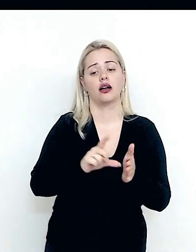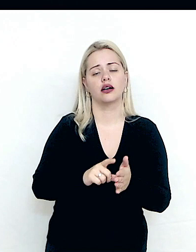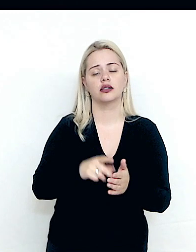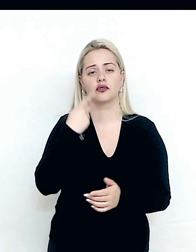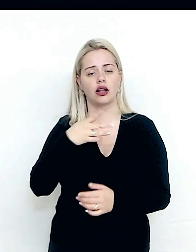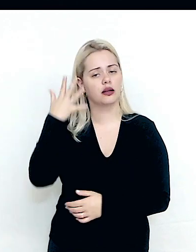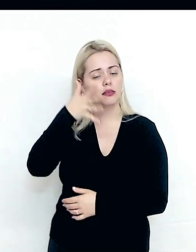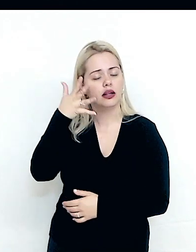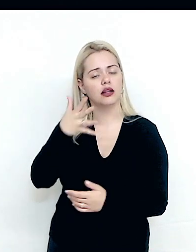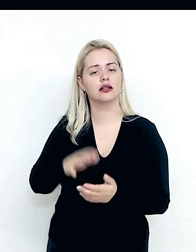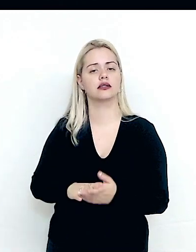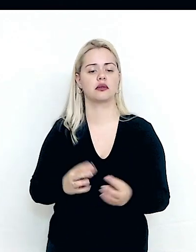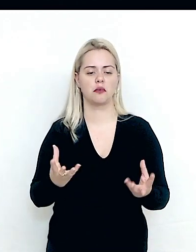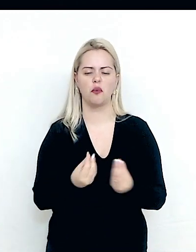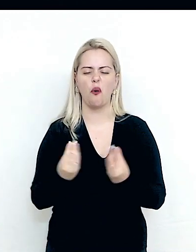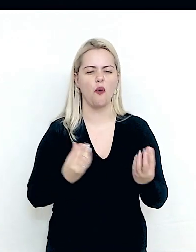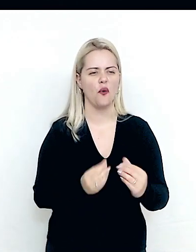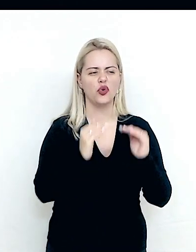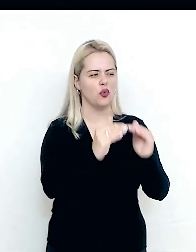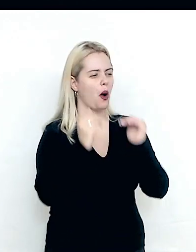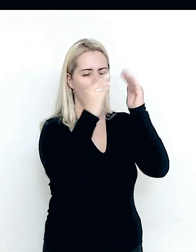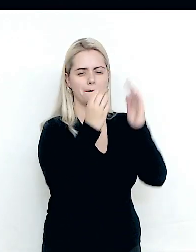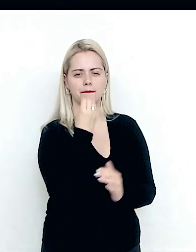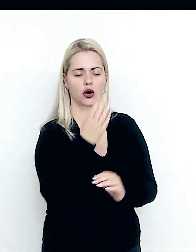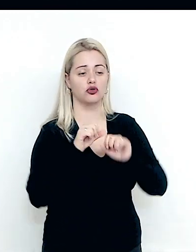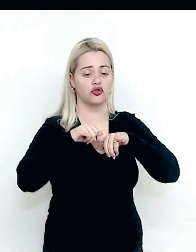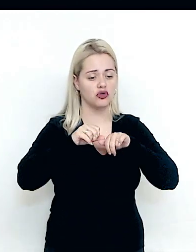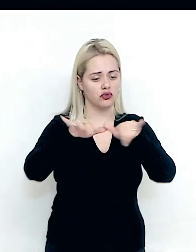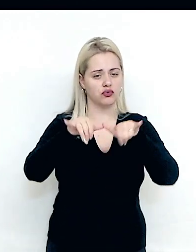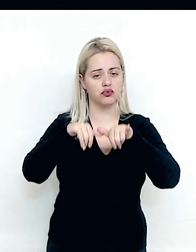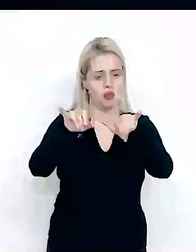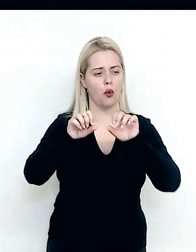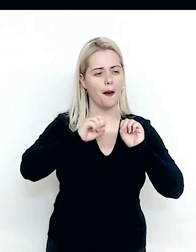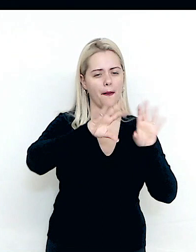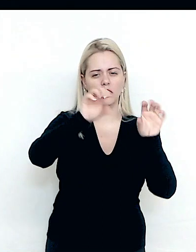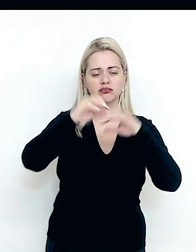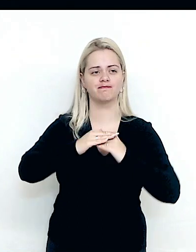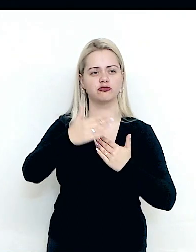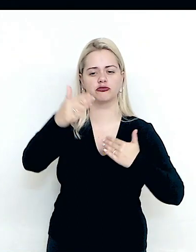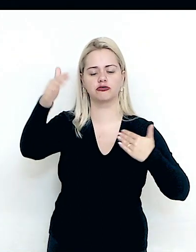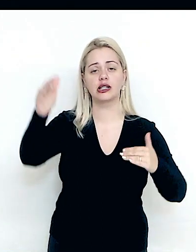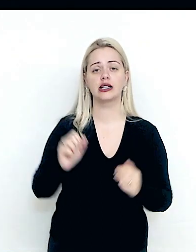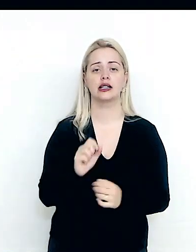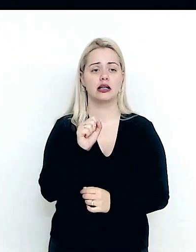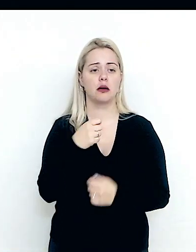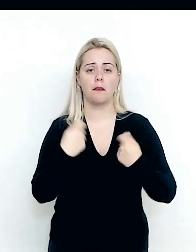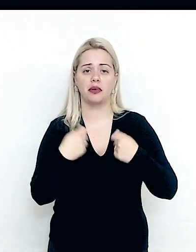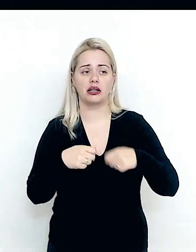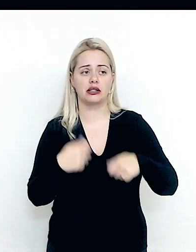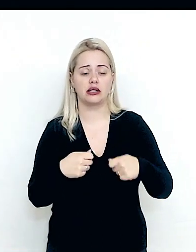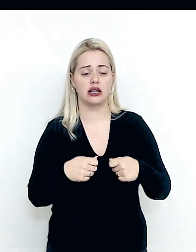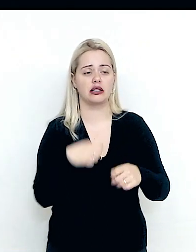esse enorme potencial que o Brasil tem de expandir a sua produção sem a menor necessidade de afetar o